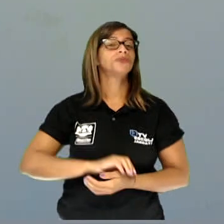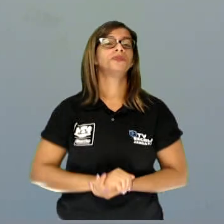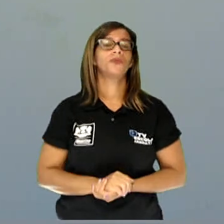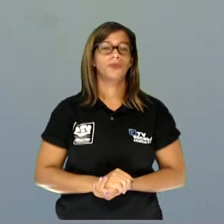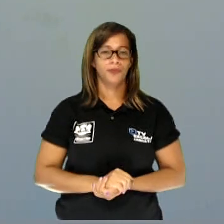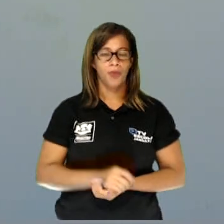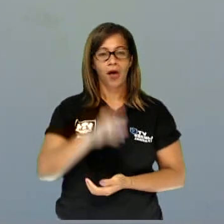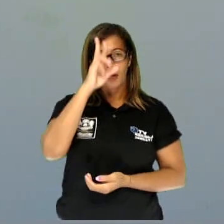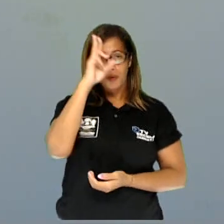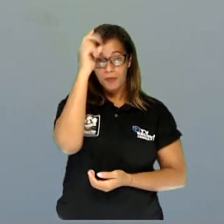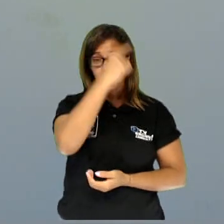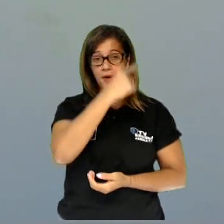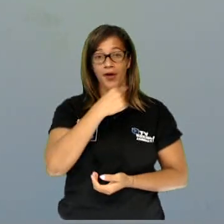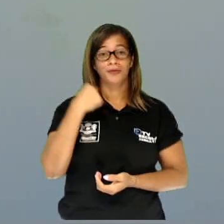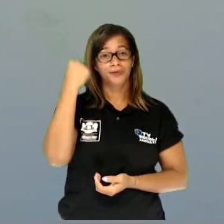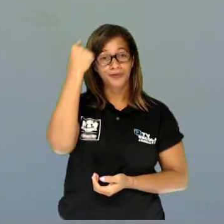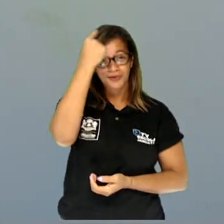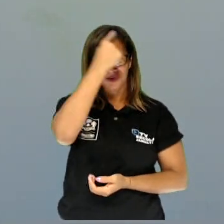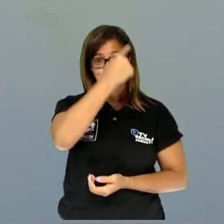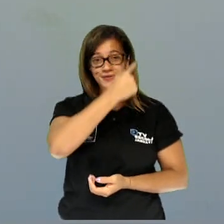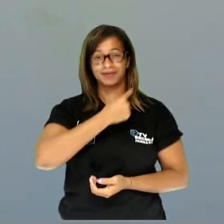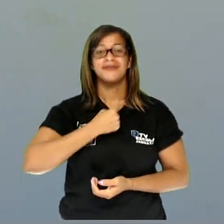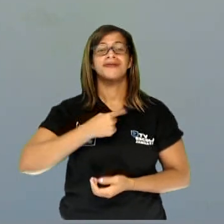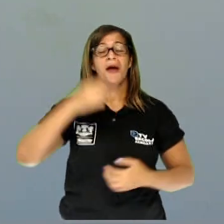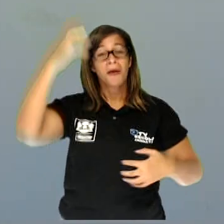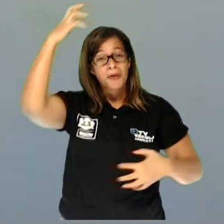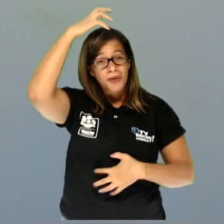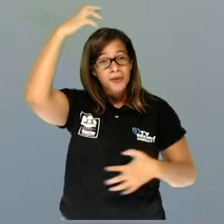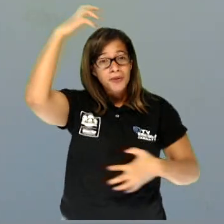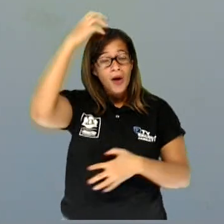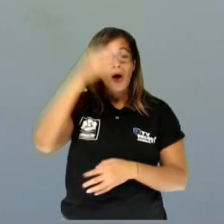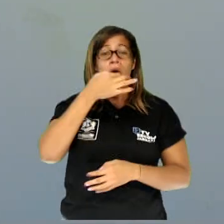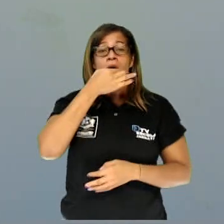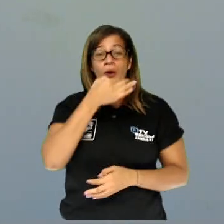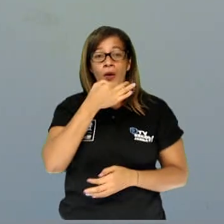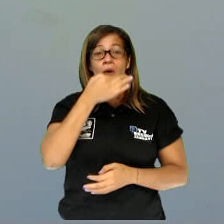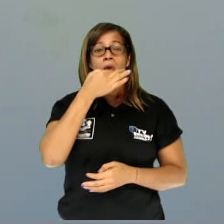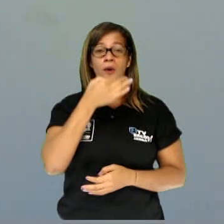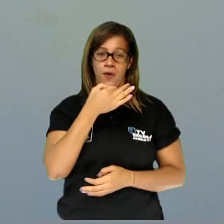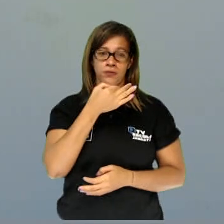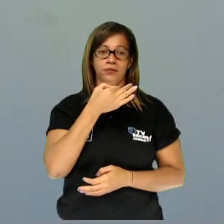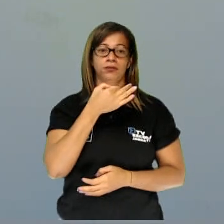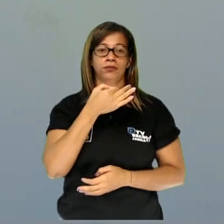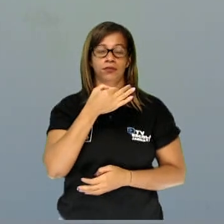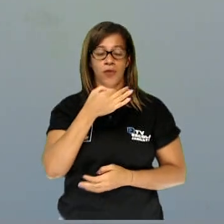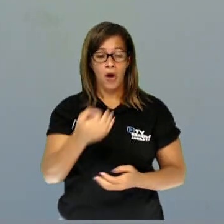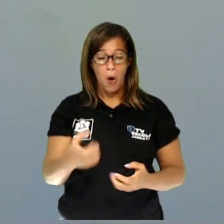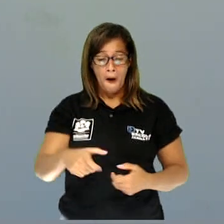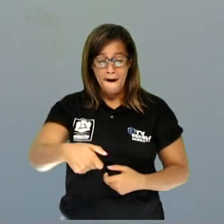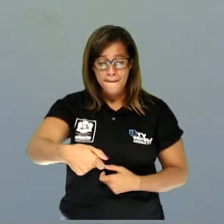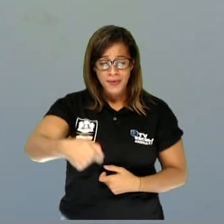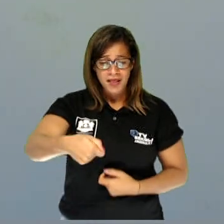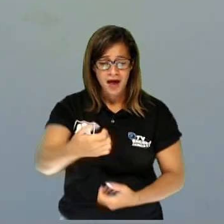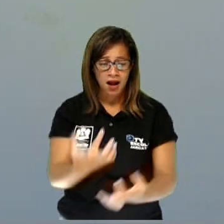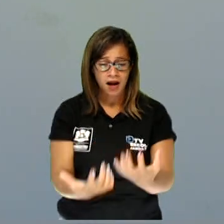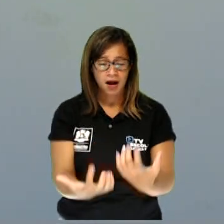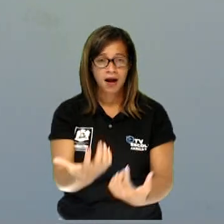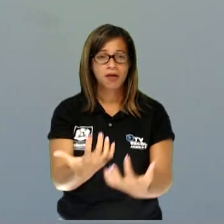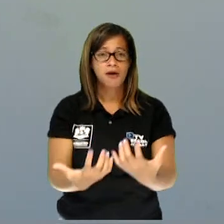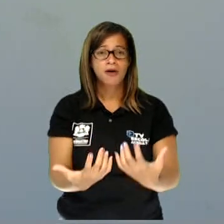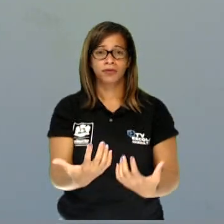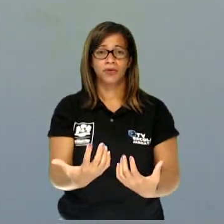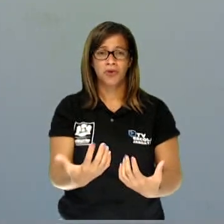Meio-dia. Meio-dia, macaco assobia. Panela no fogo,